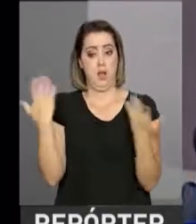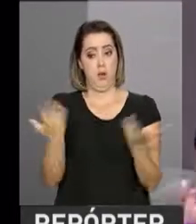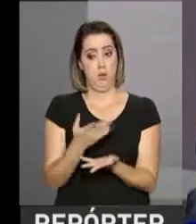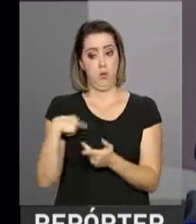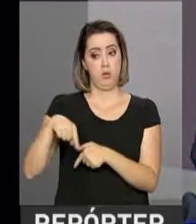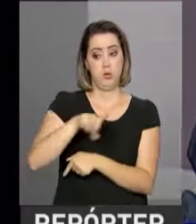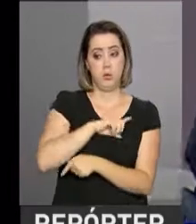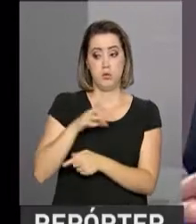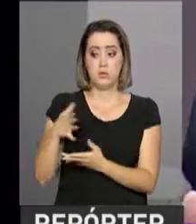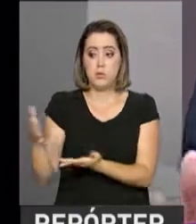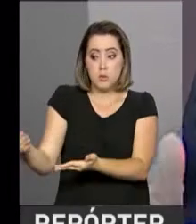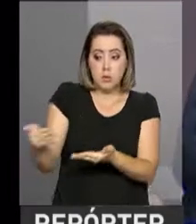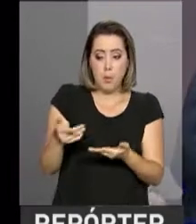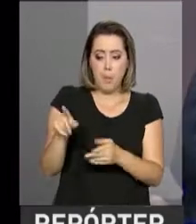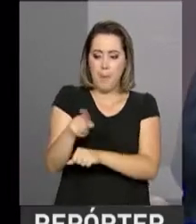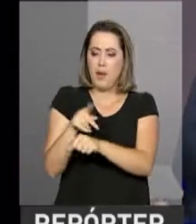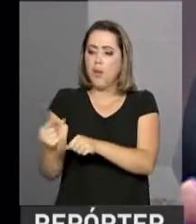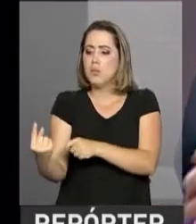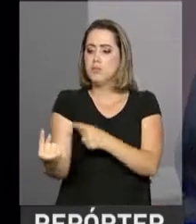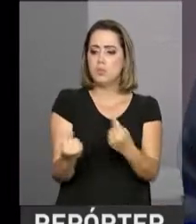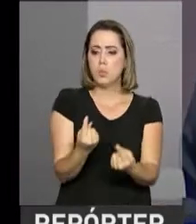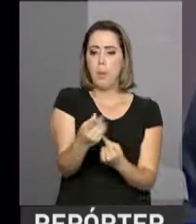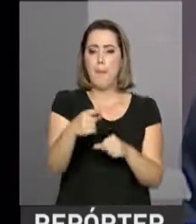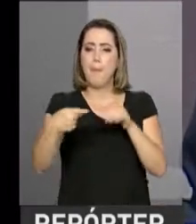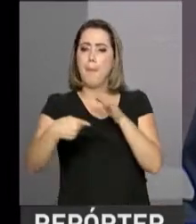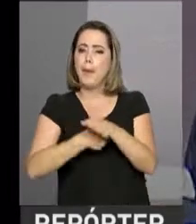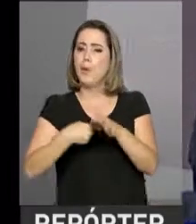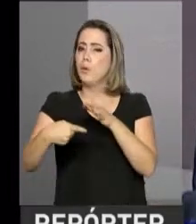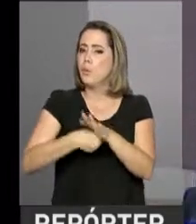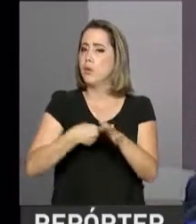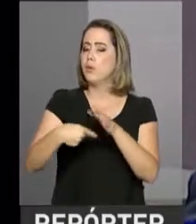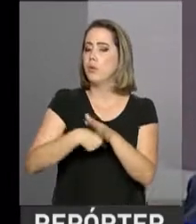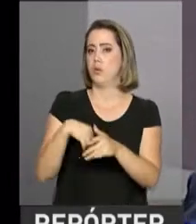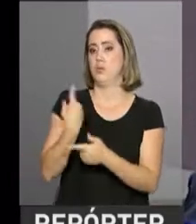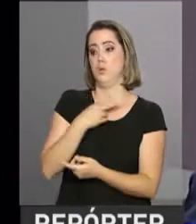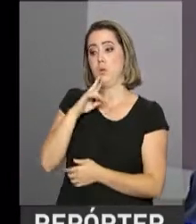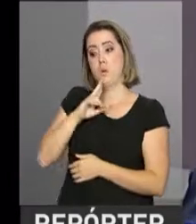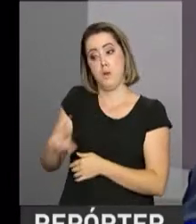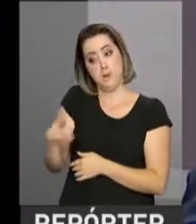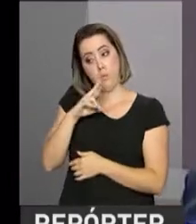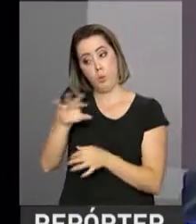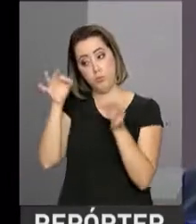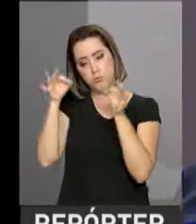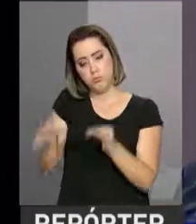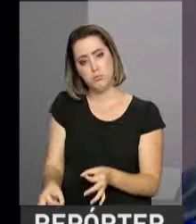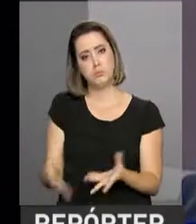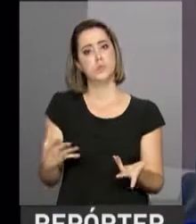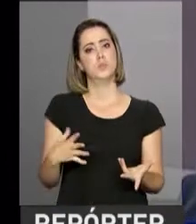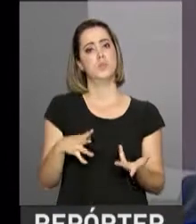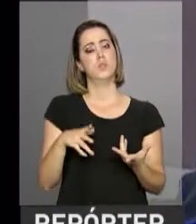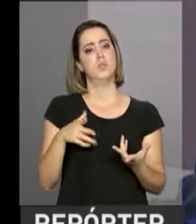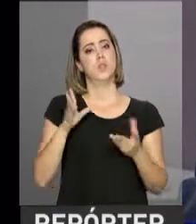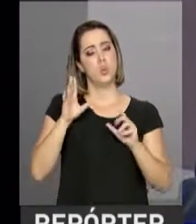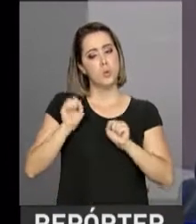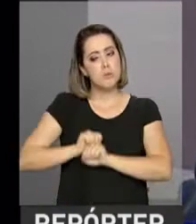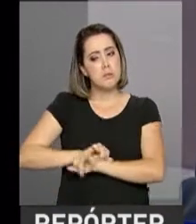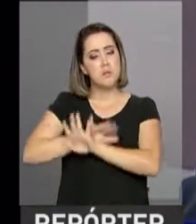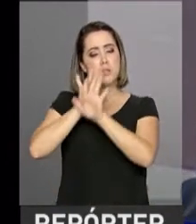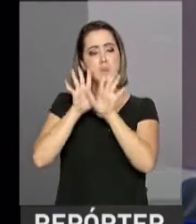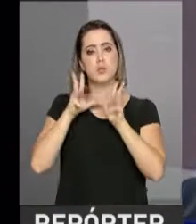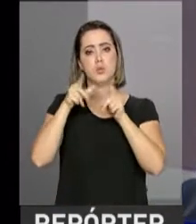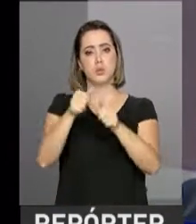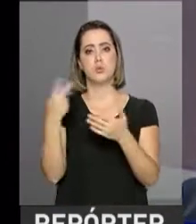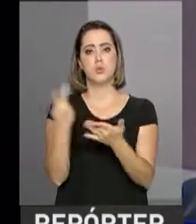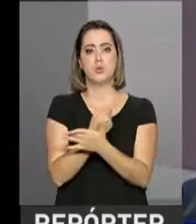individualmente cada um deles fazendo seus questionamentos, quais são os problemas, e nós estamos então informando também muito transparentemente o